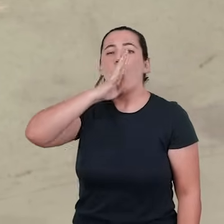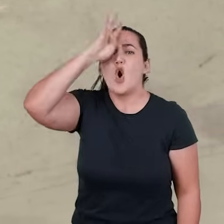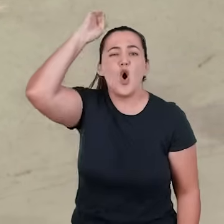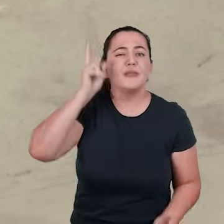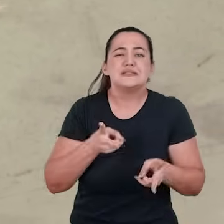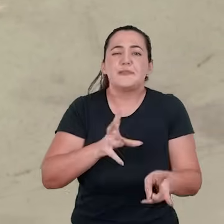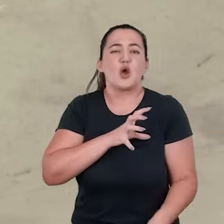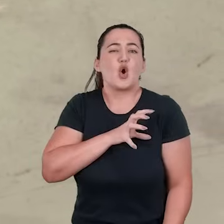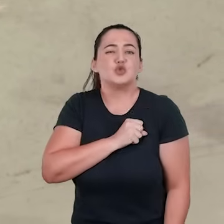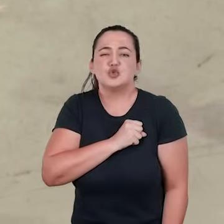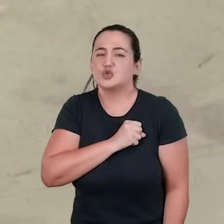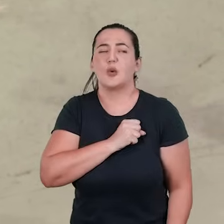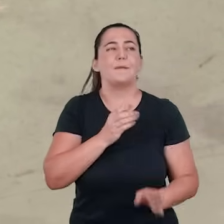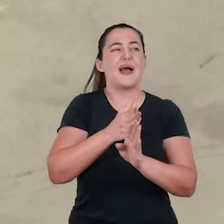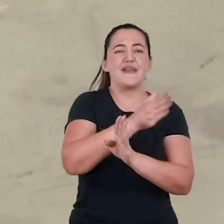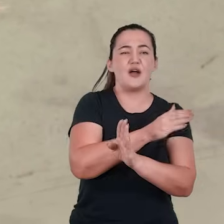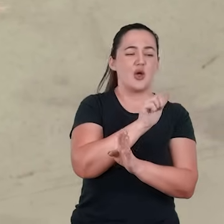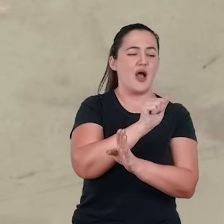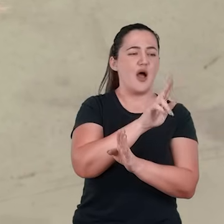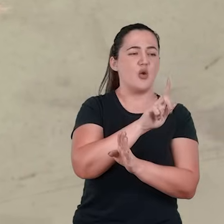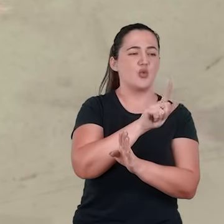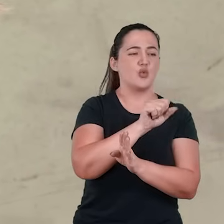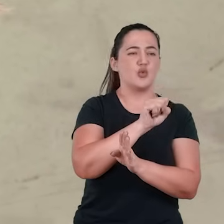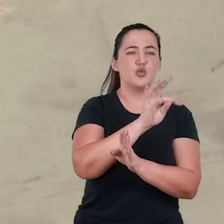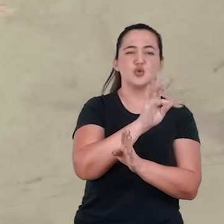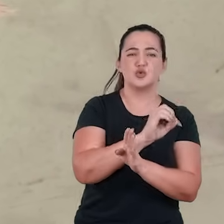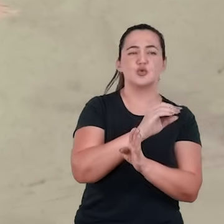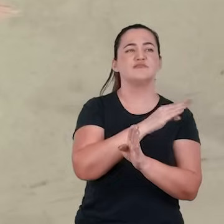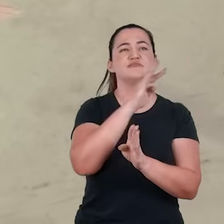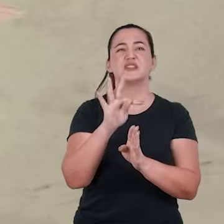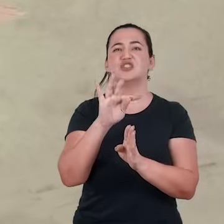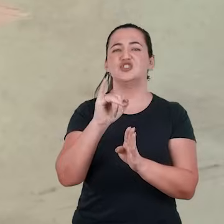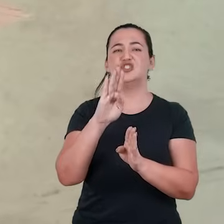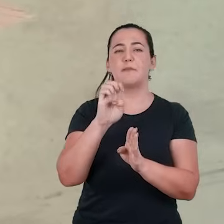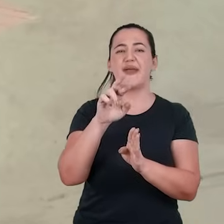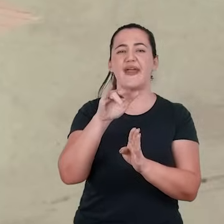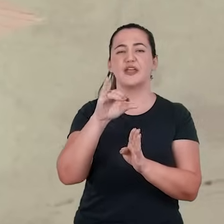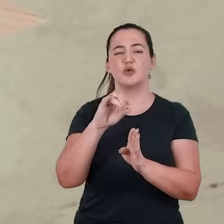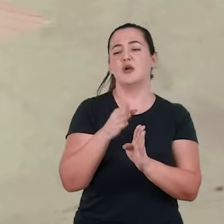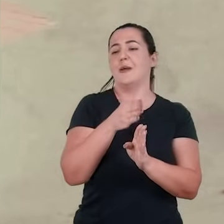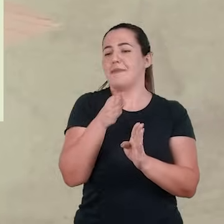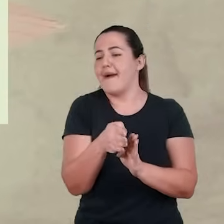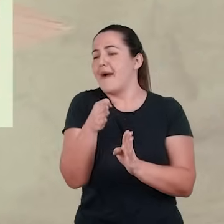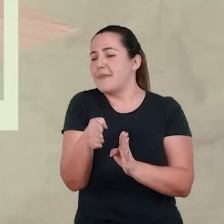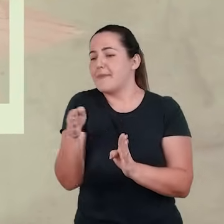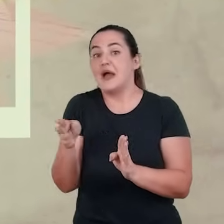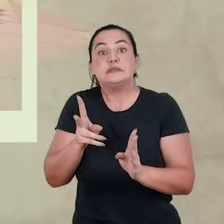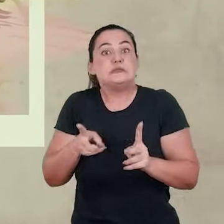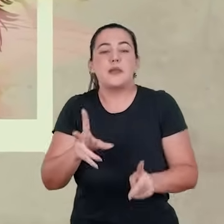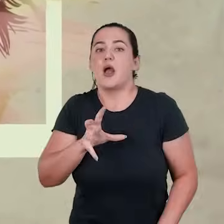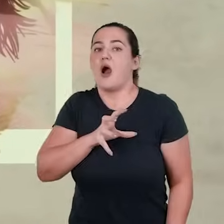a época de Augusto, a época de Tibério, depois a época de Cláudio, Nero. Esses grandes imperadores já